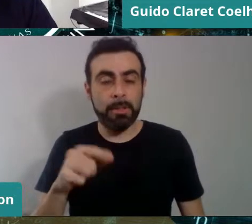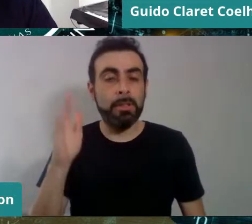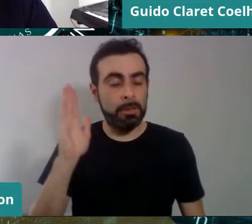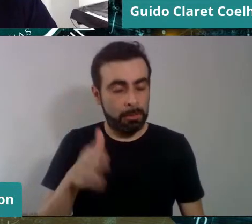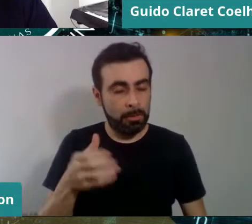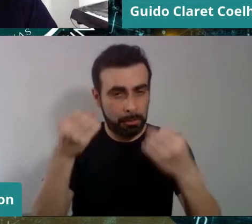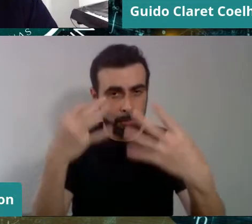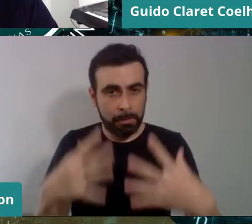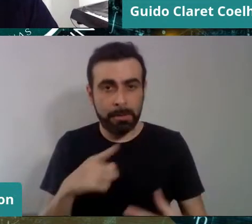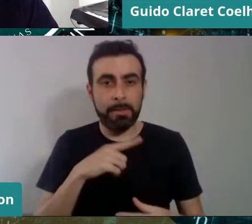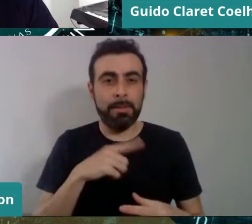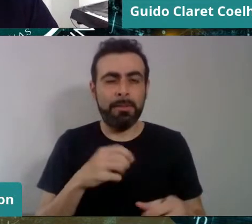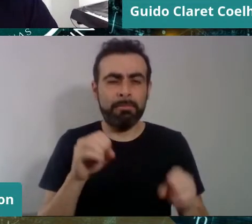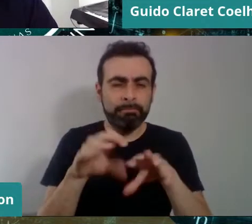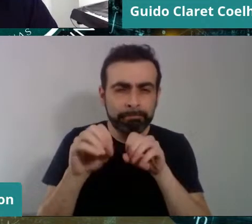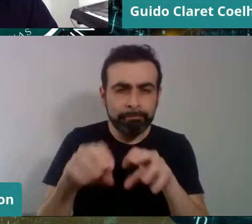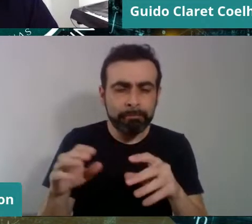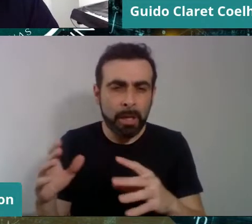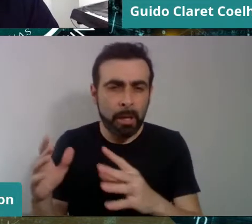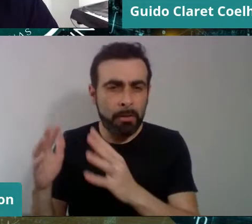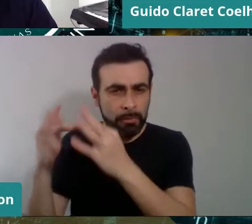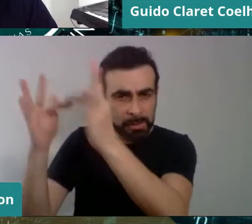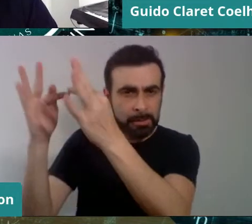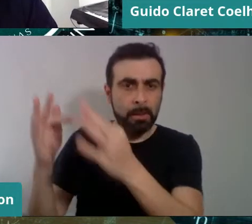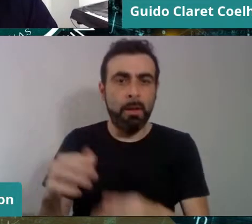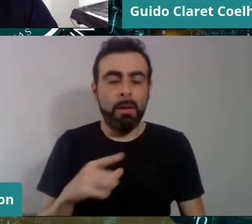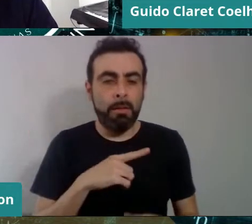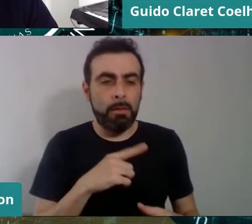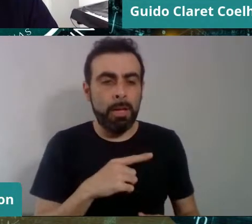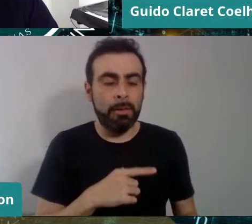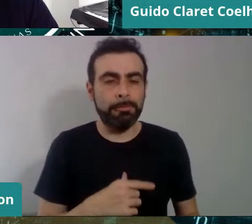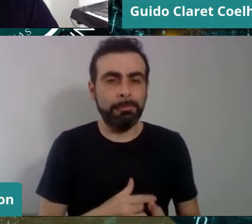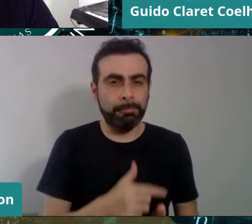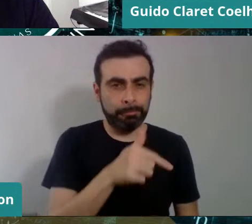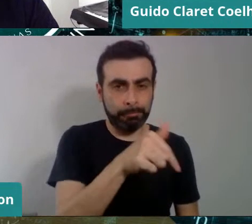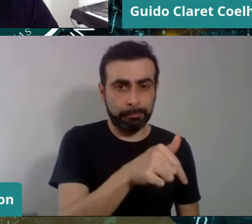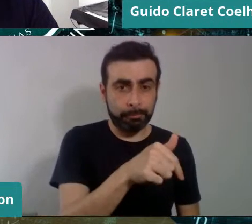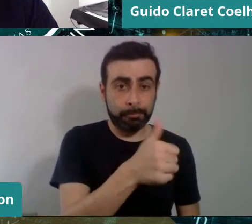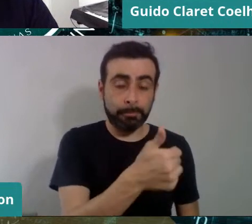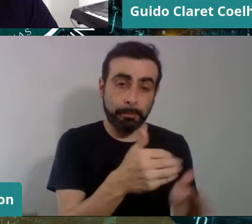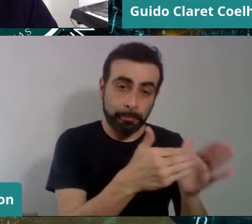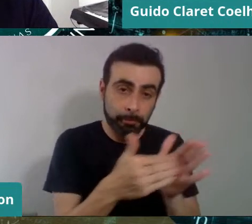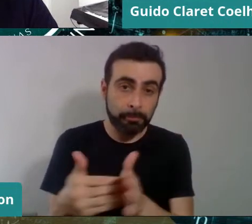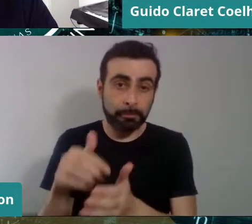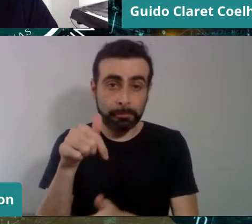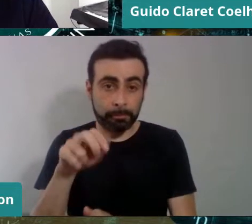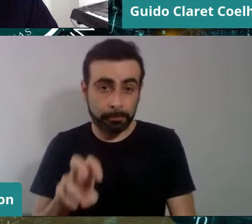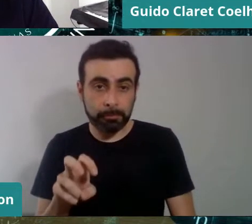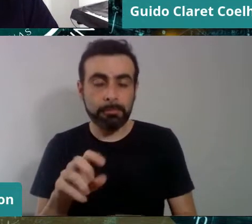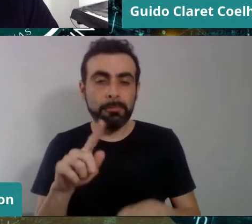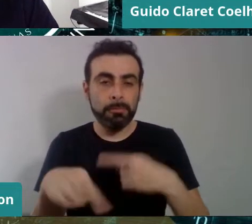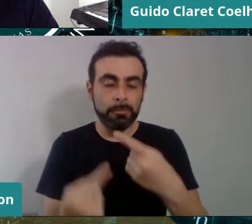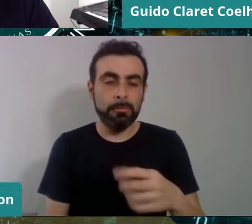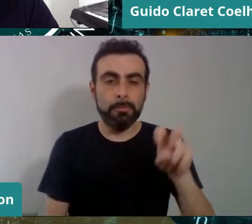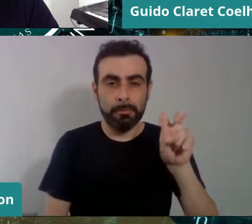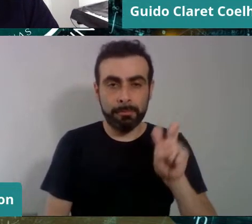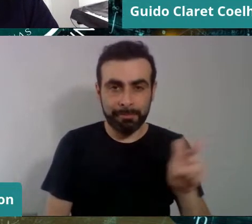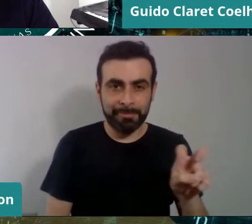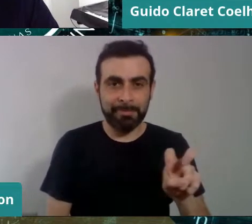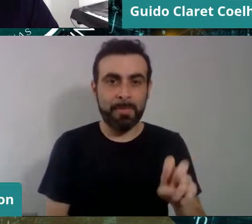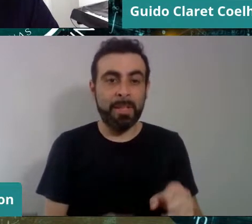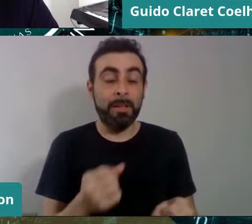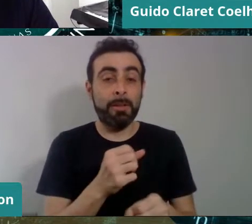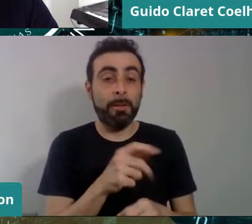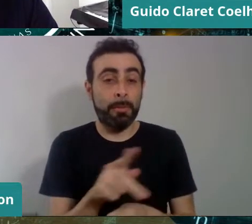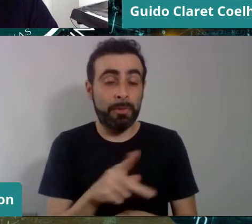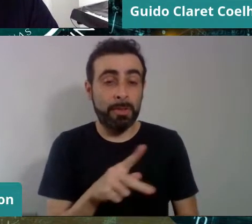como professor de física, foi de 71 a 75. Depois, o professor Silvestre Marques, de